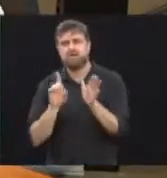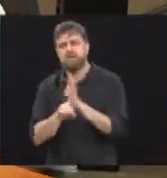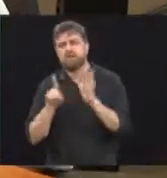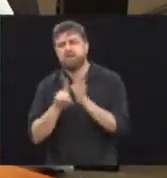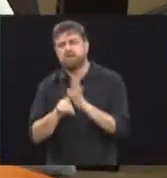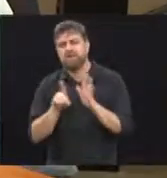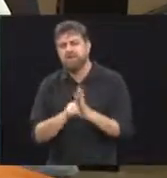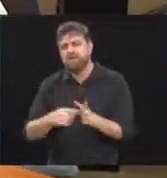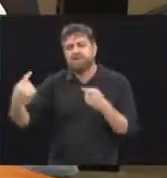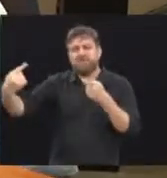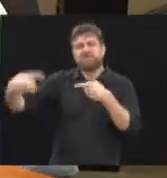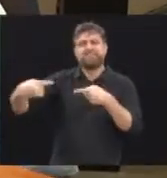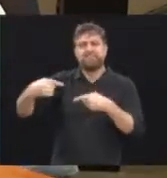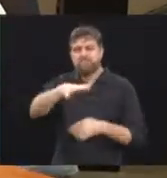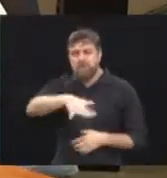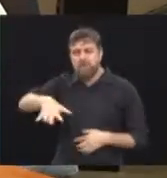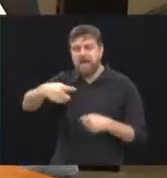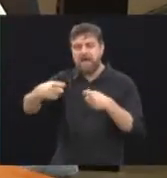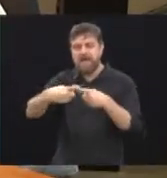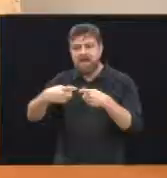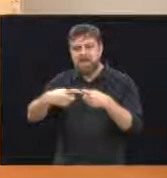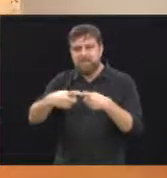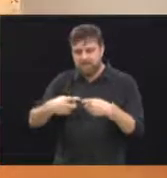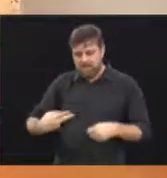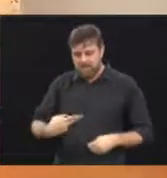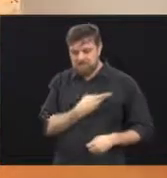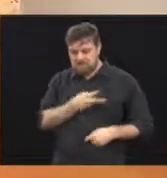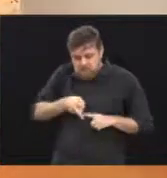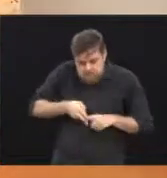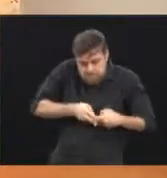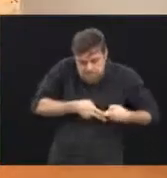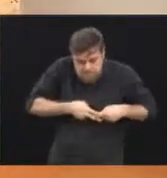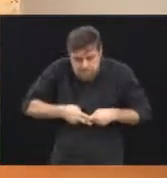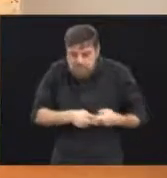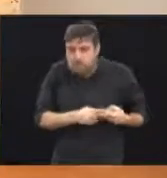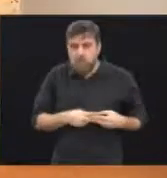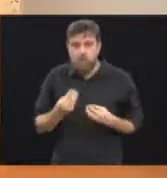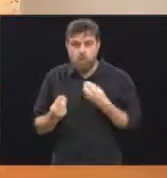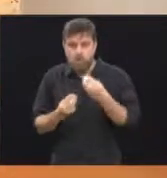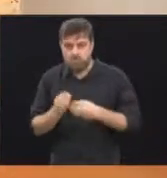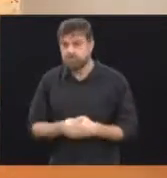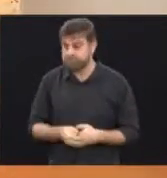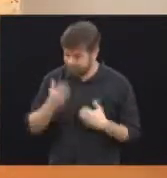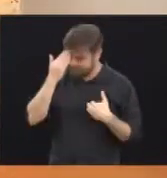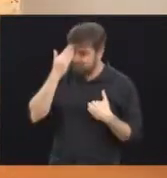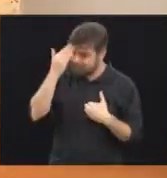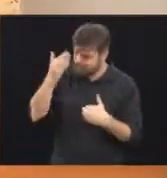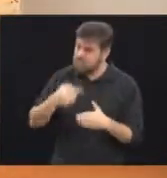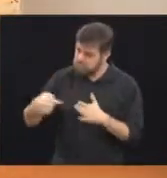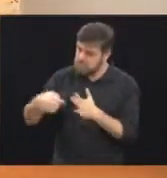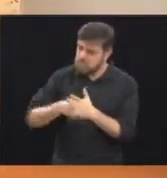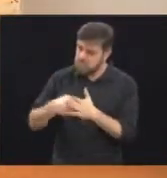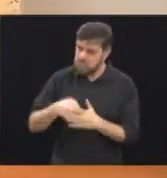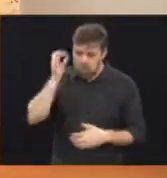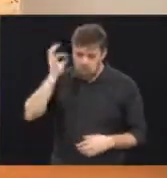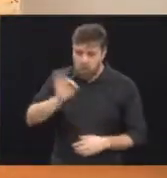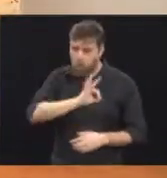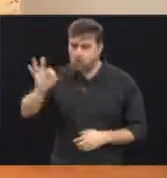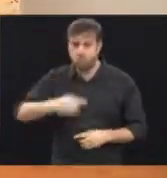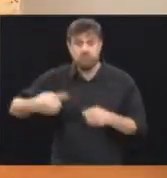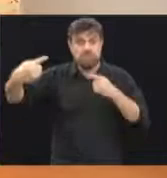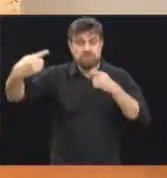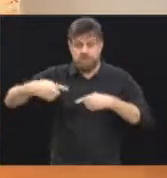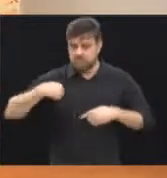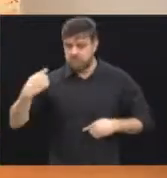principais desafios da cirurgia plástica reparadora? Olha, obrigado pela pergunta. O maior desafio, eu acho que é a